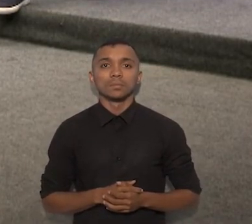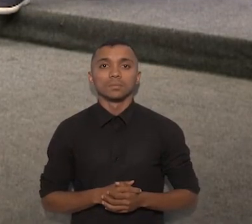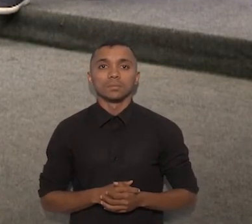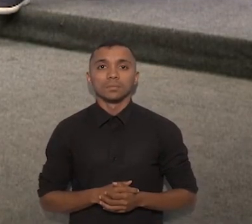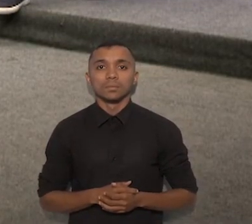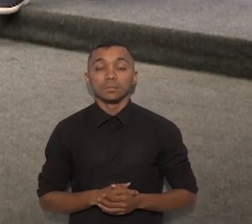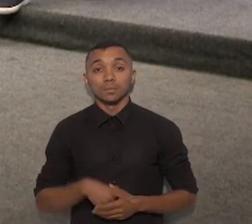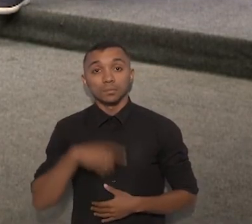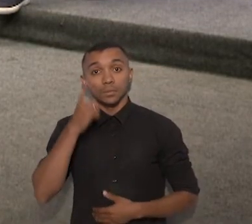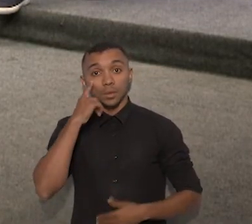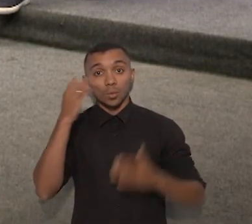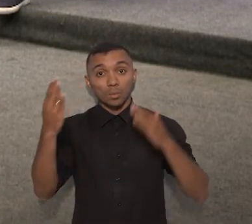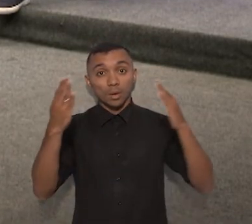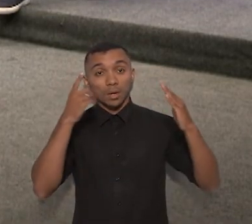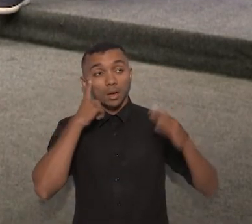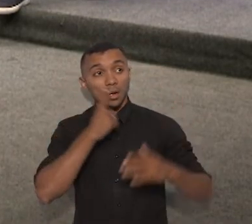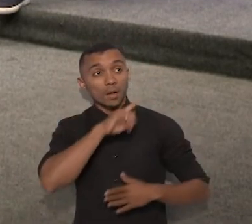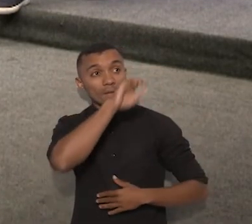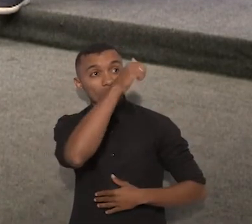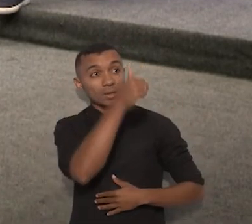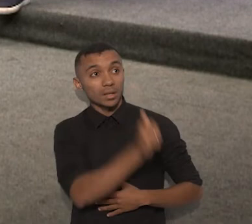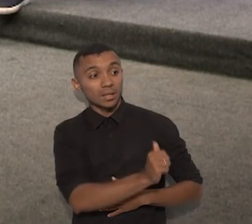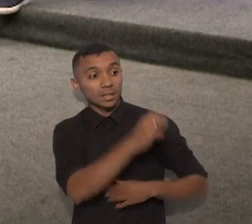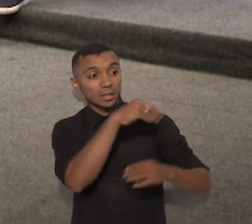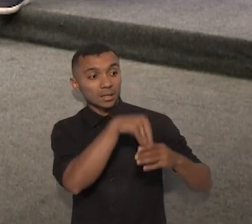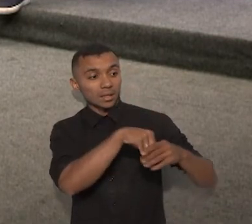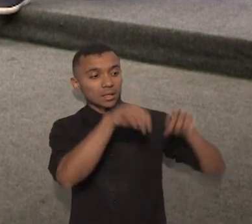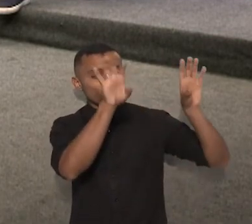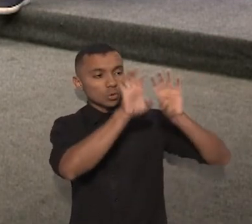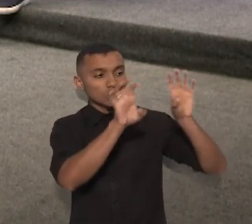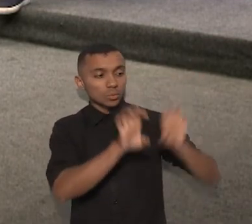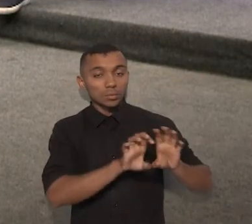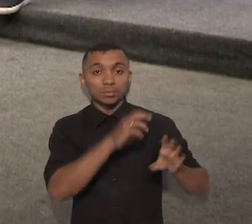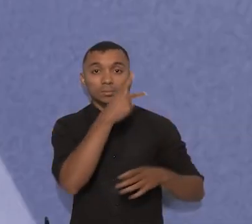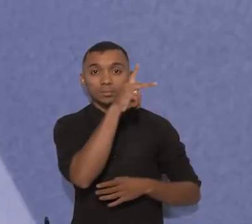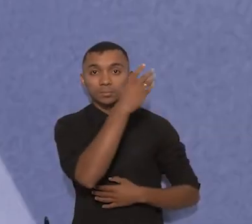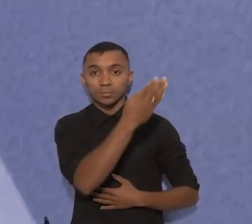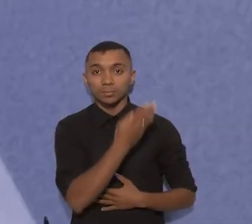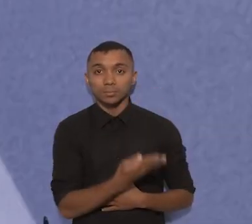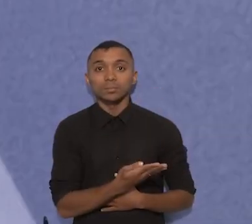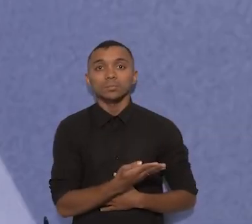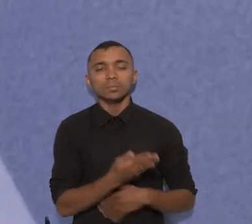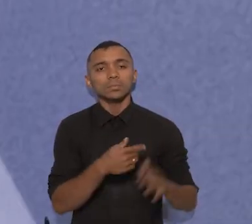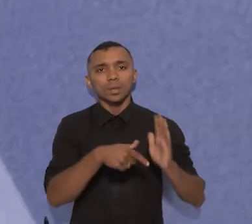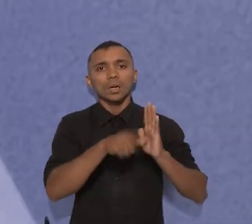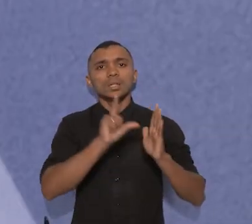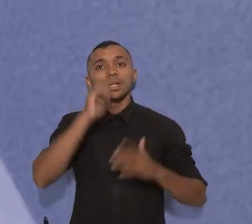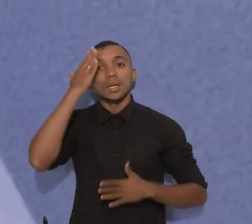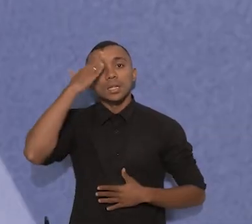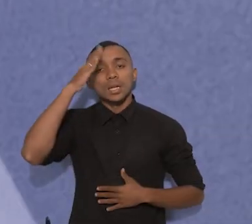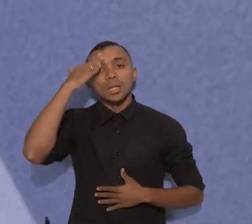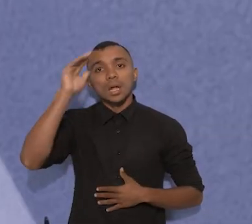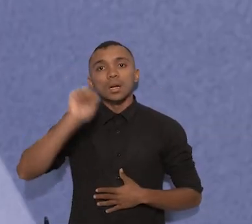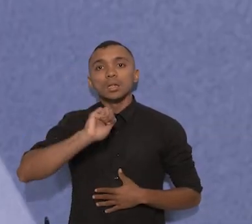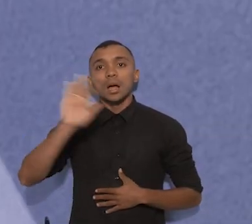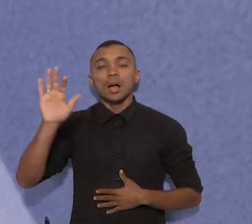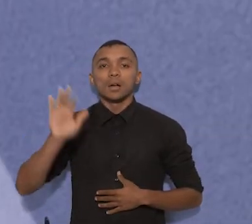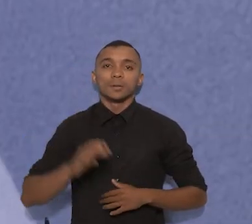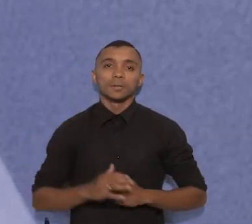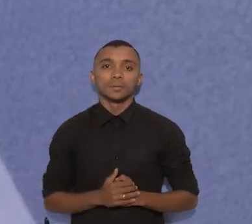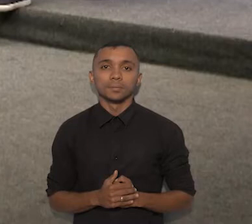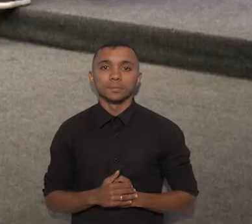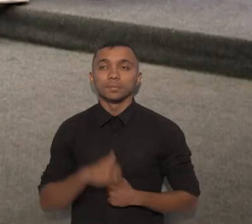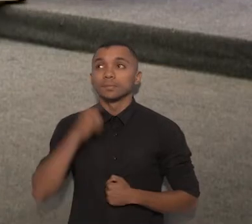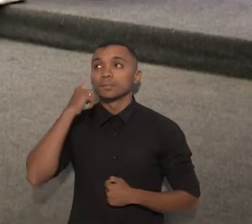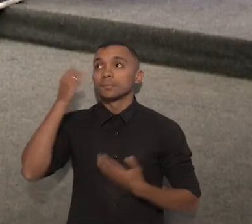na análise do que o Fortaleza internamente faz, na força psicológica do time para reagir. Precisa entender. Mas eu acho que eu vi um torcedor do